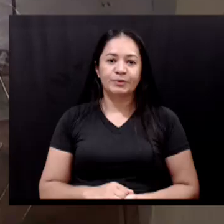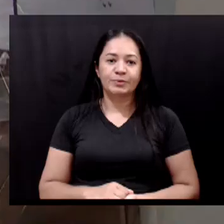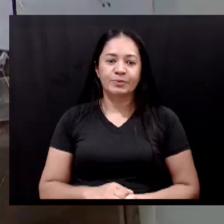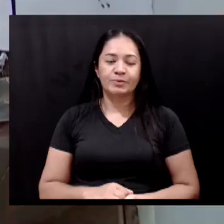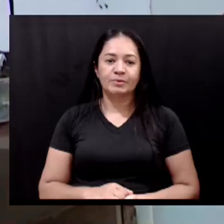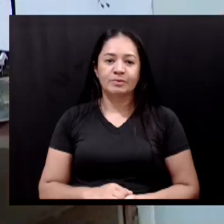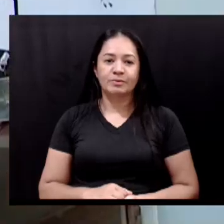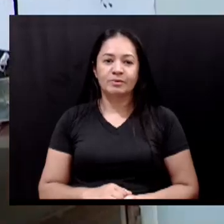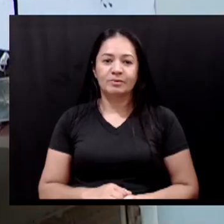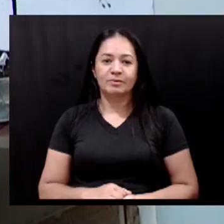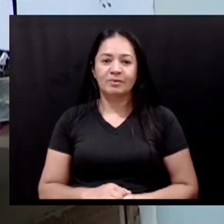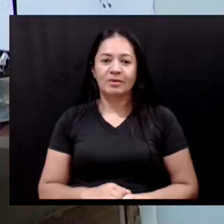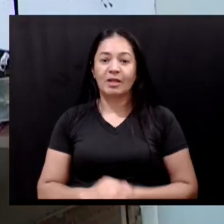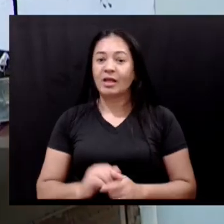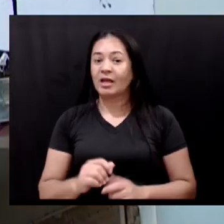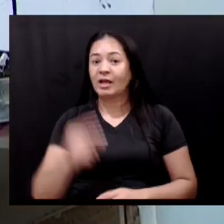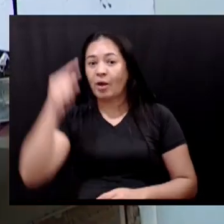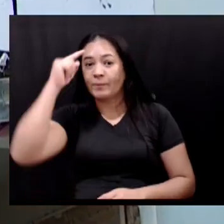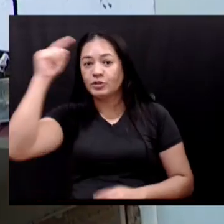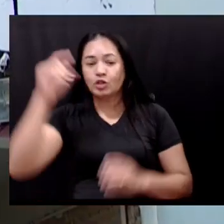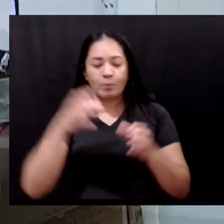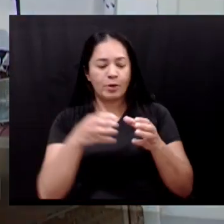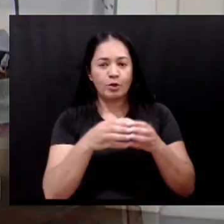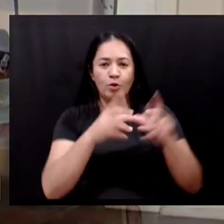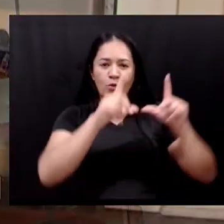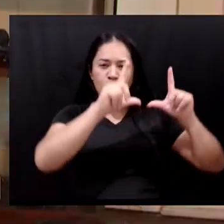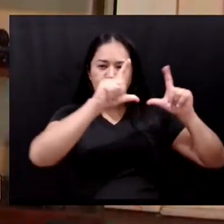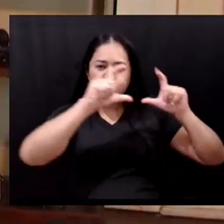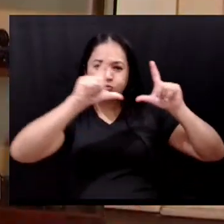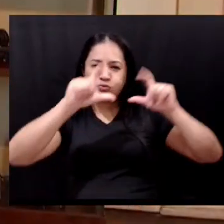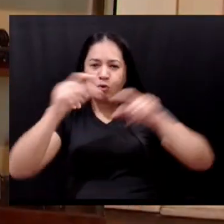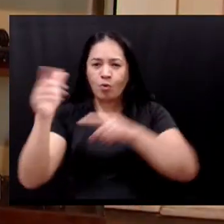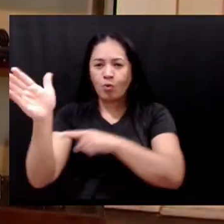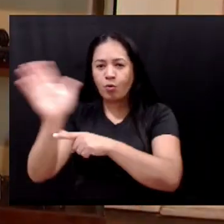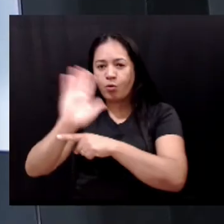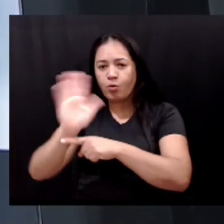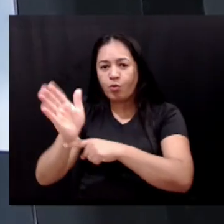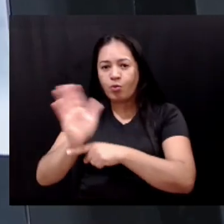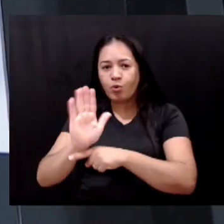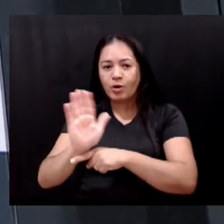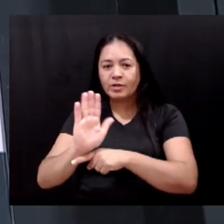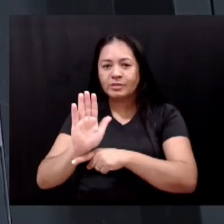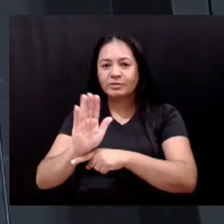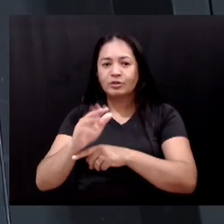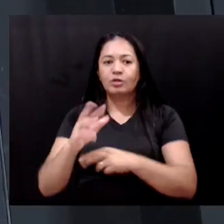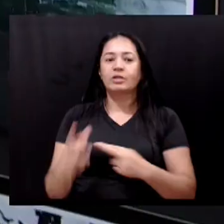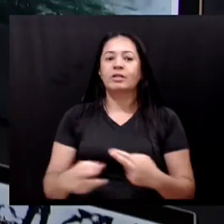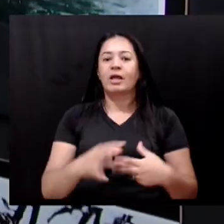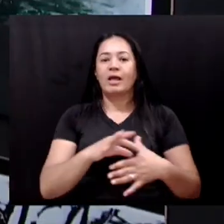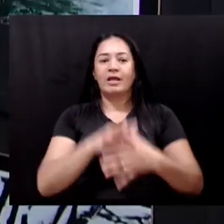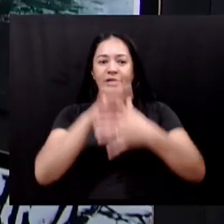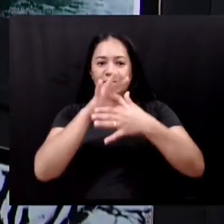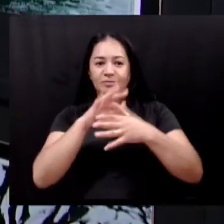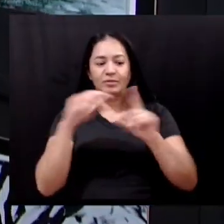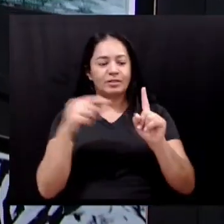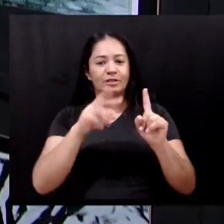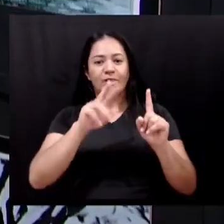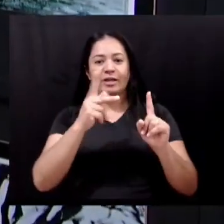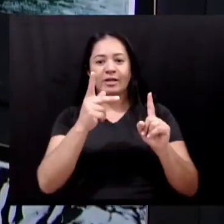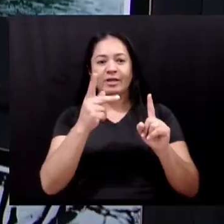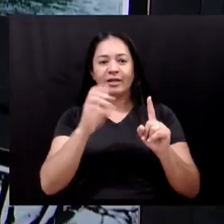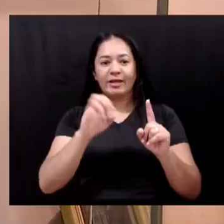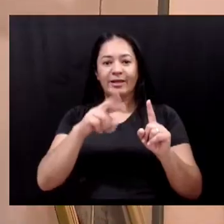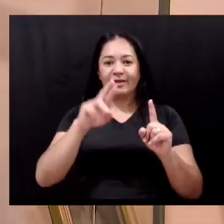Idealizado por um grupo de fotógrafos, cineastas e cineclubistas liderados por Henrique de Oliveira Júnior e Daís